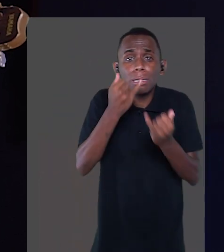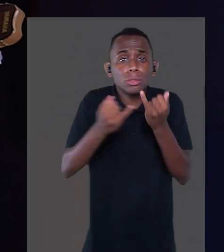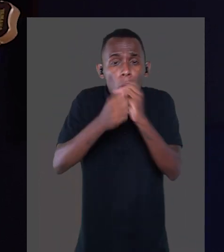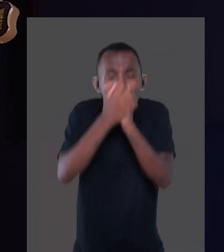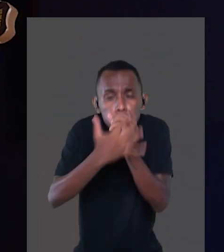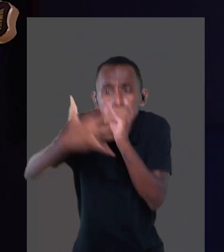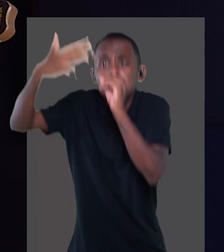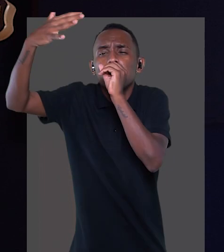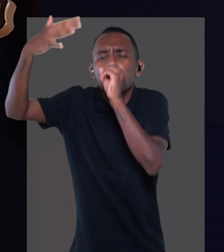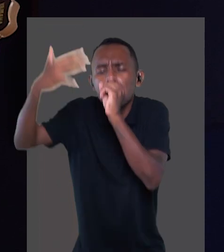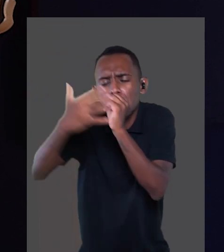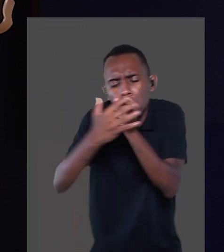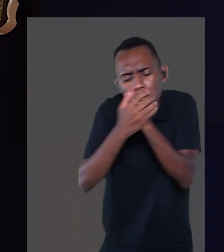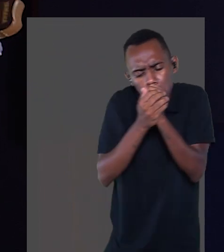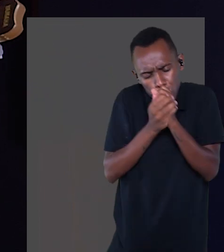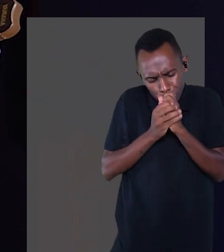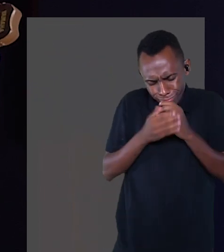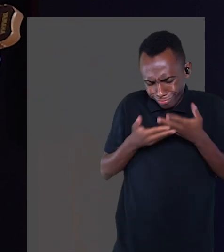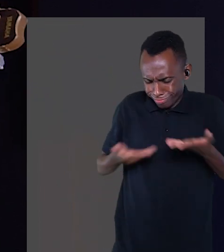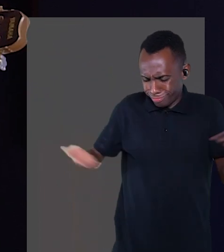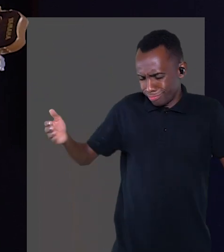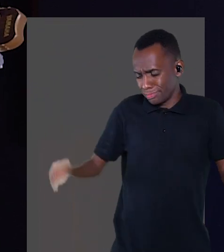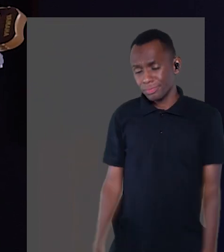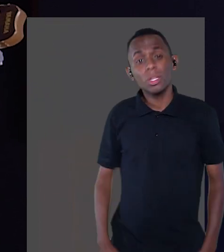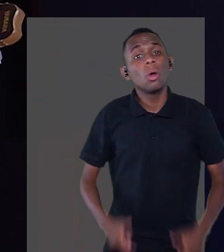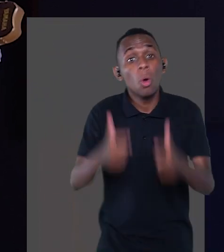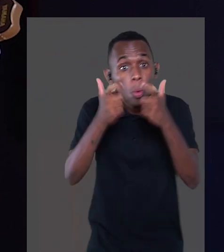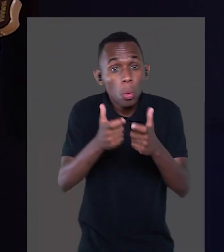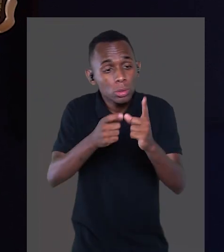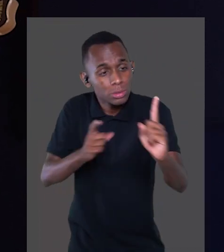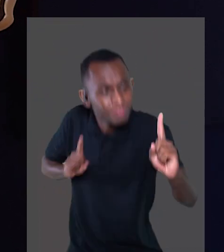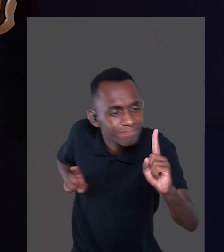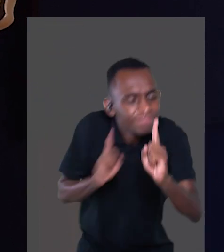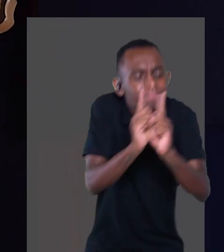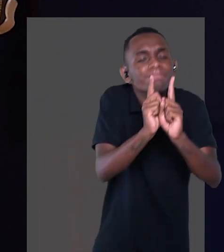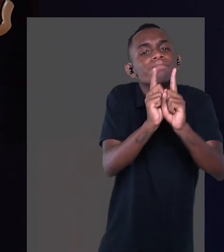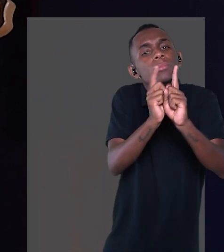gás. Onde estiver eu vou estar,